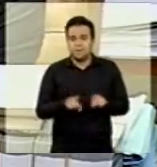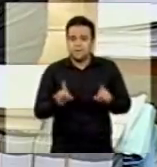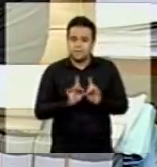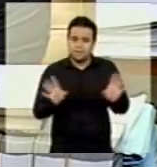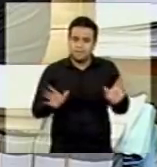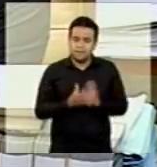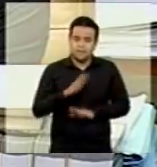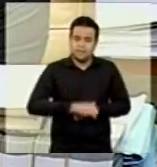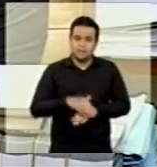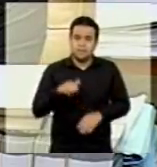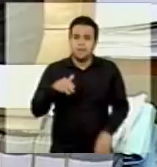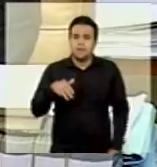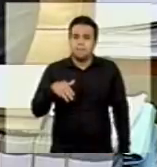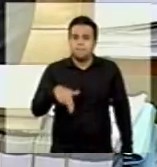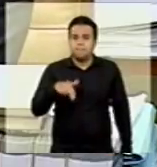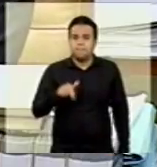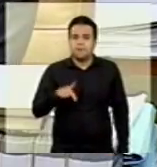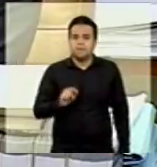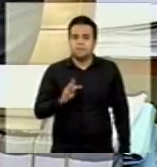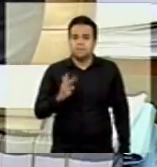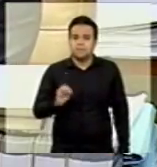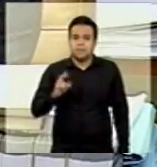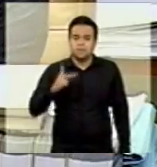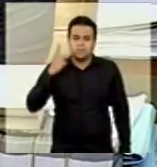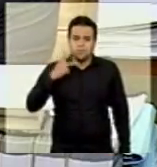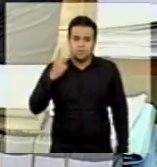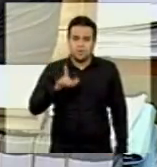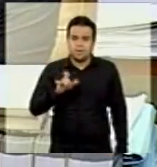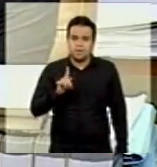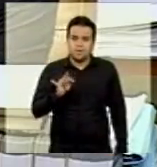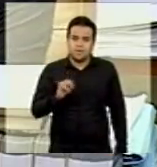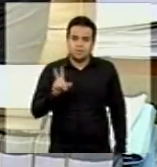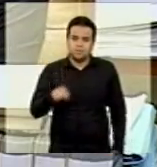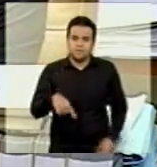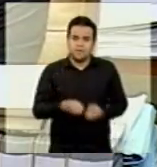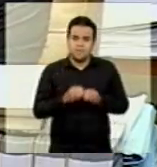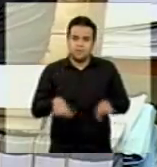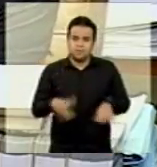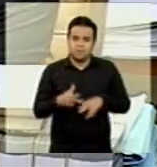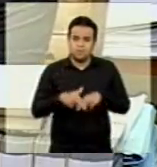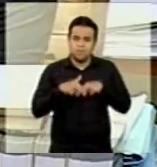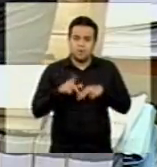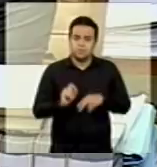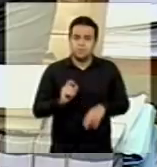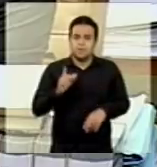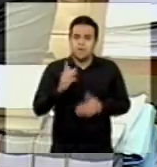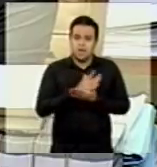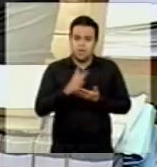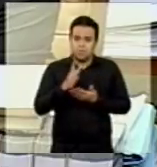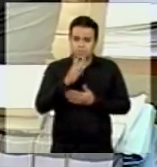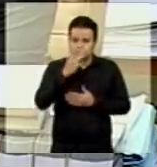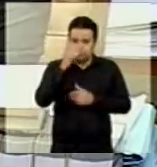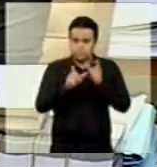do mandato legislativo houvessem sido afetadas ou comprometidas pelo fato de os membros do Congresso